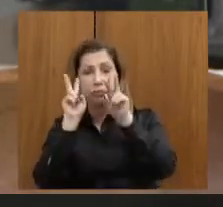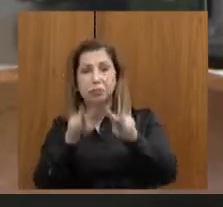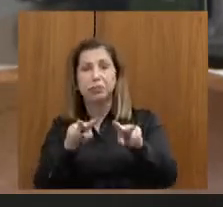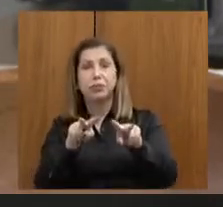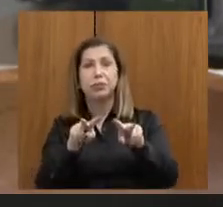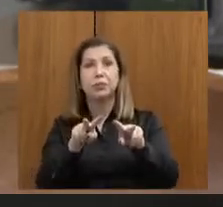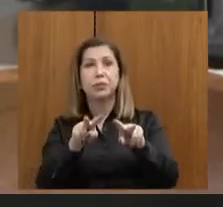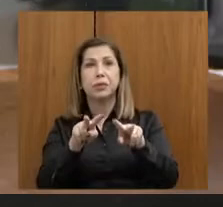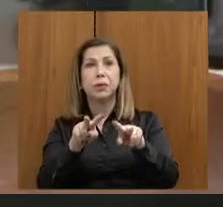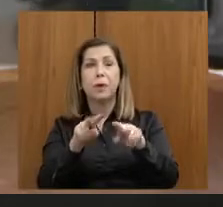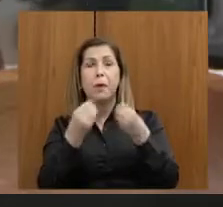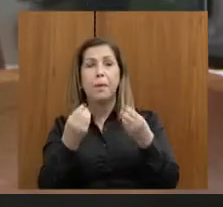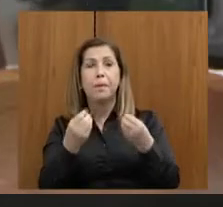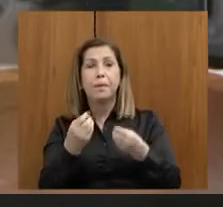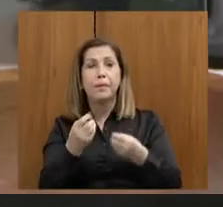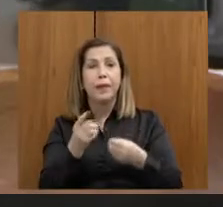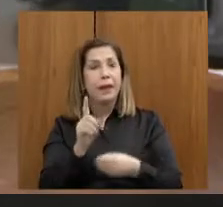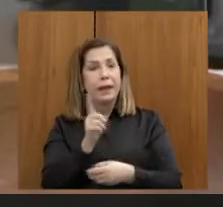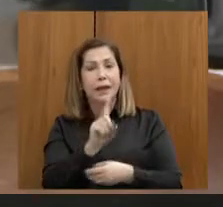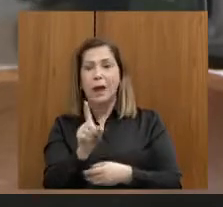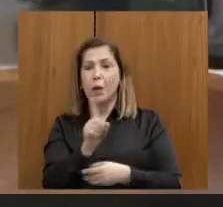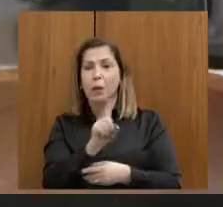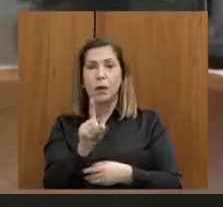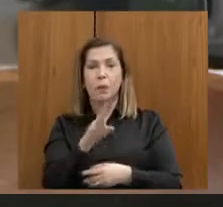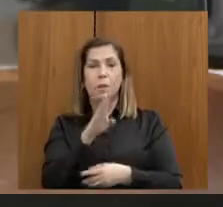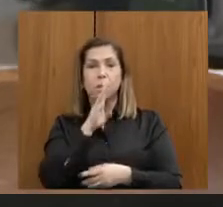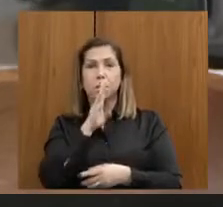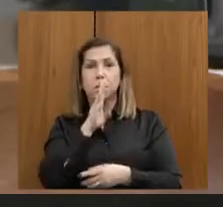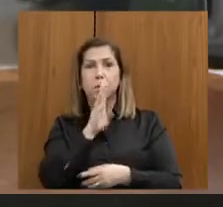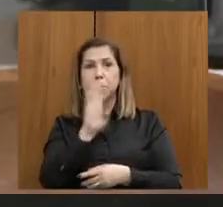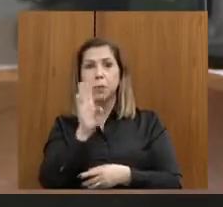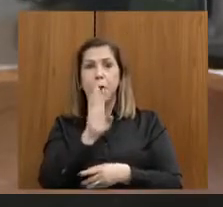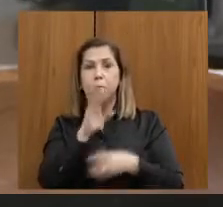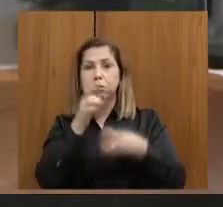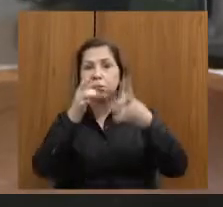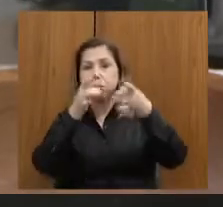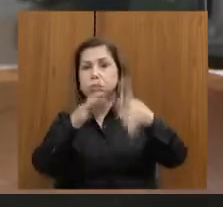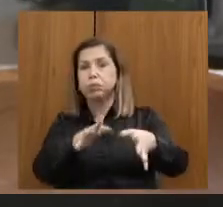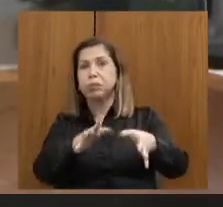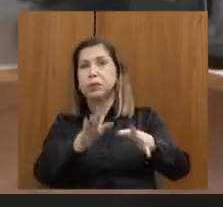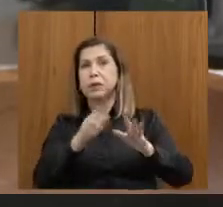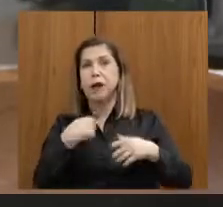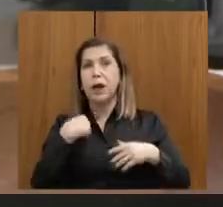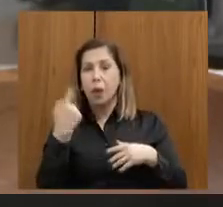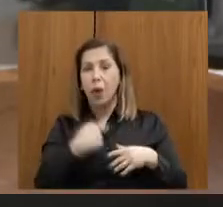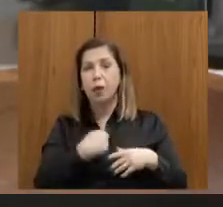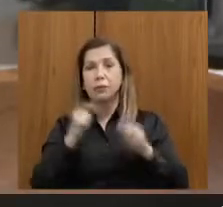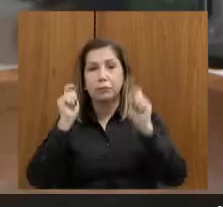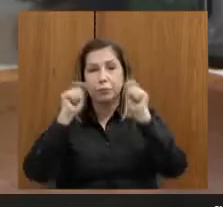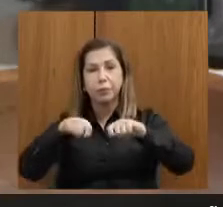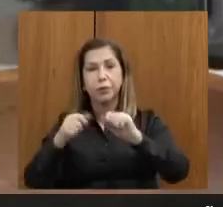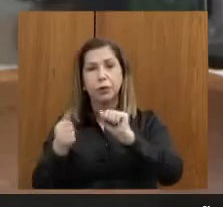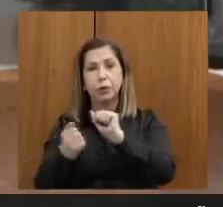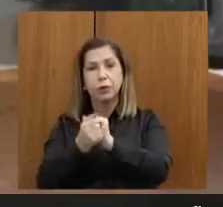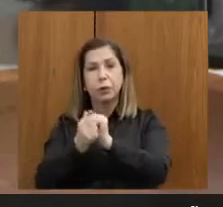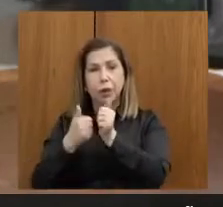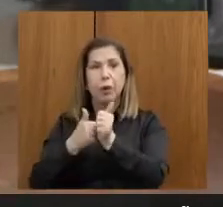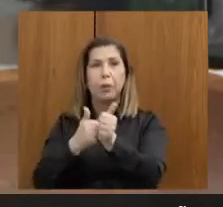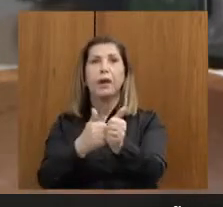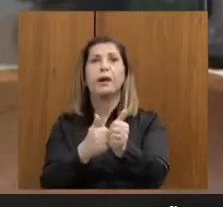de negar de silenciar de nos abandonar no processo que cabe a ele o